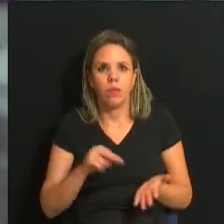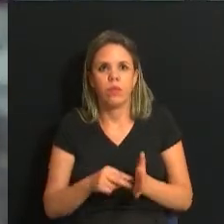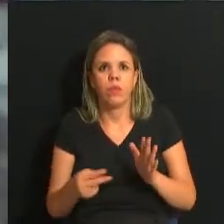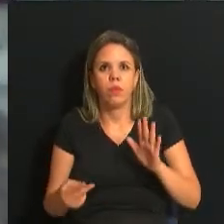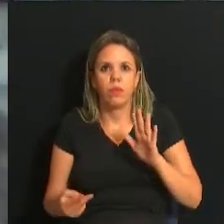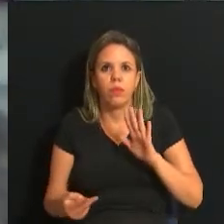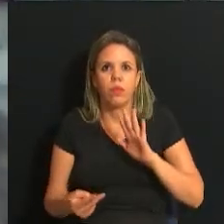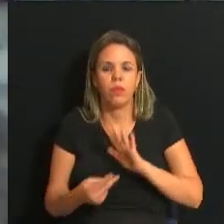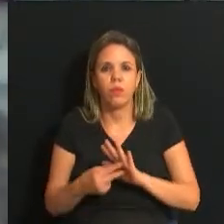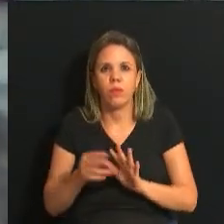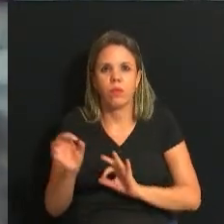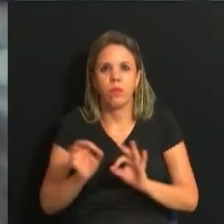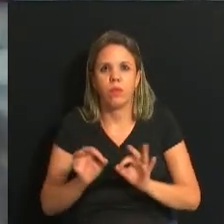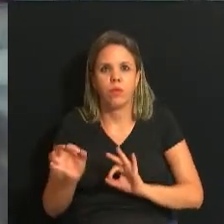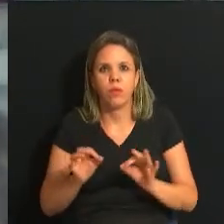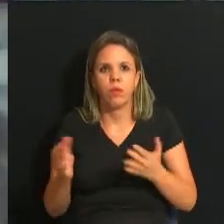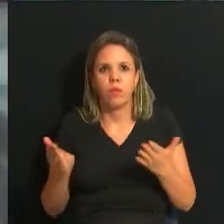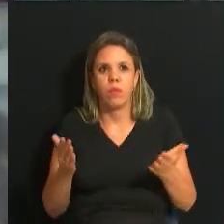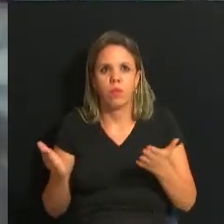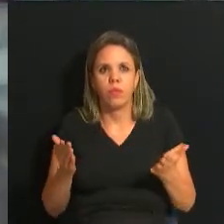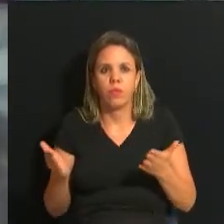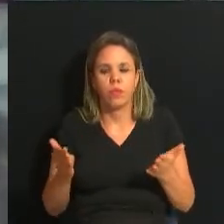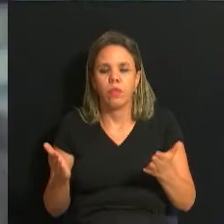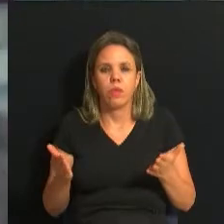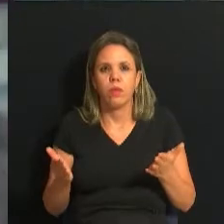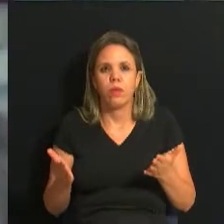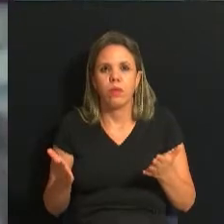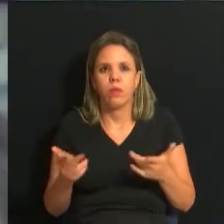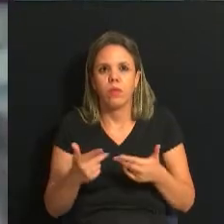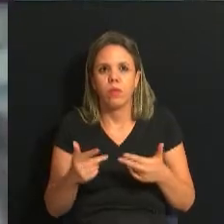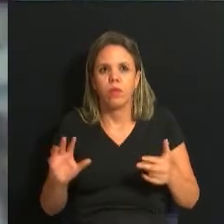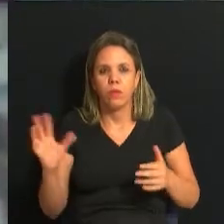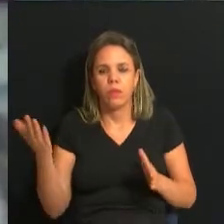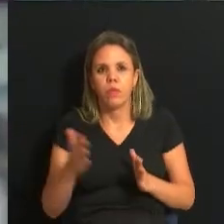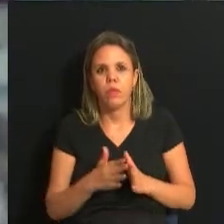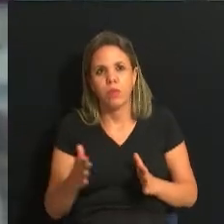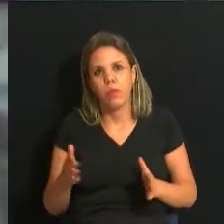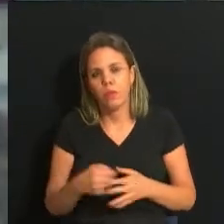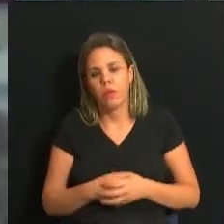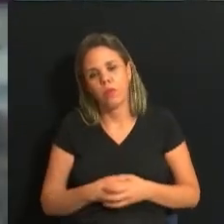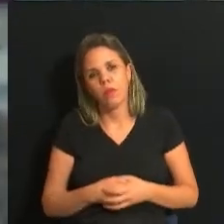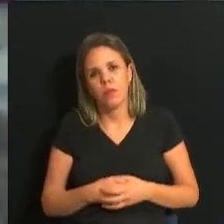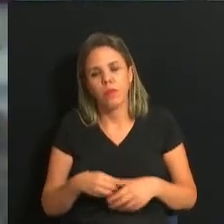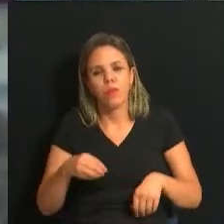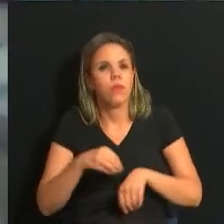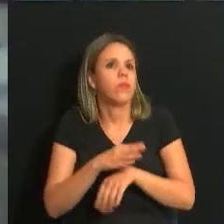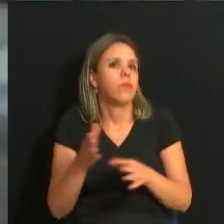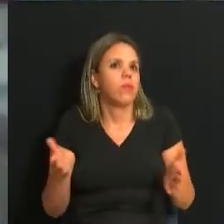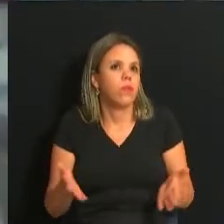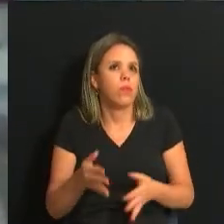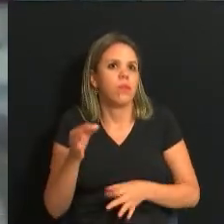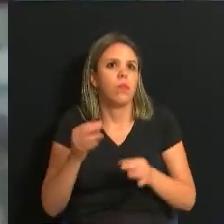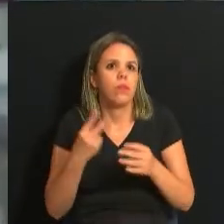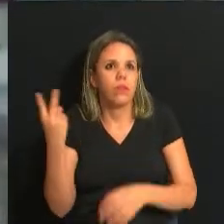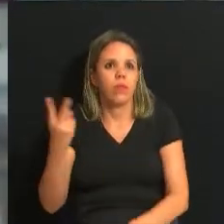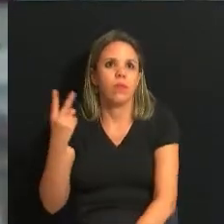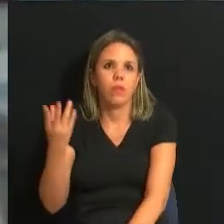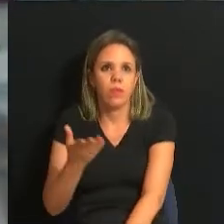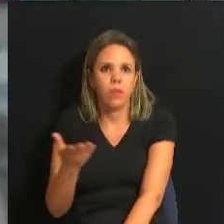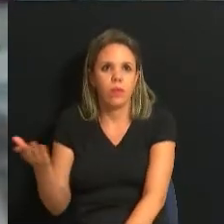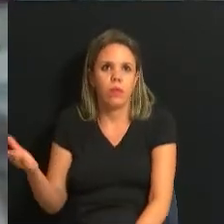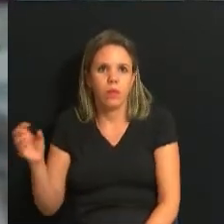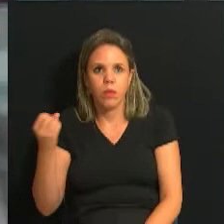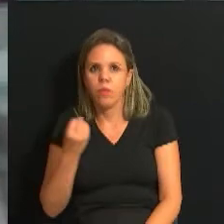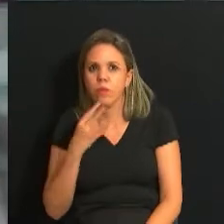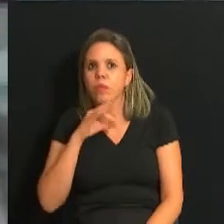a forma com a qual você se relaciona com esses acontecimentos é que vai trazer um juízo de valor para você, se é bom ou se